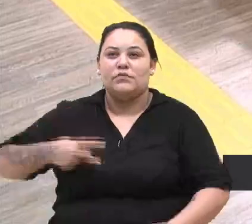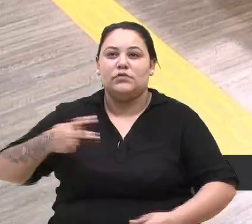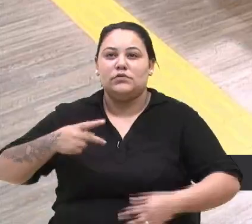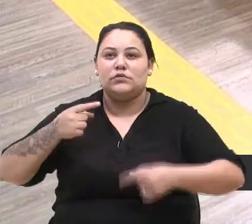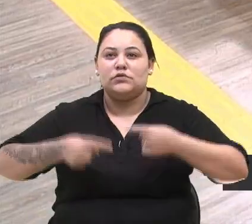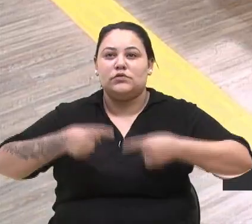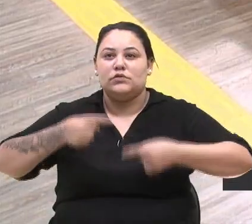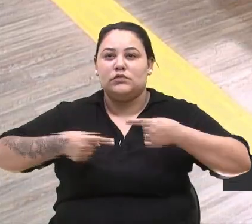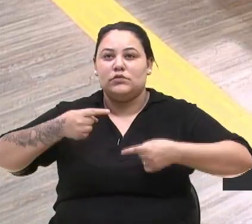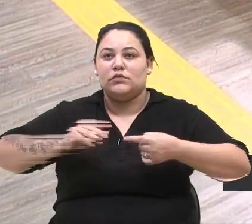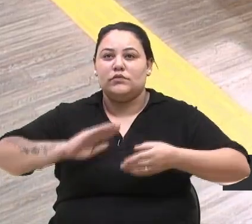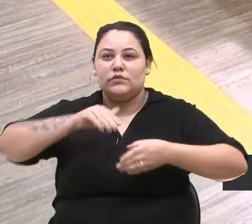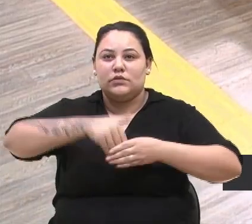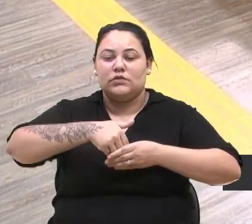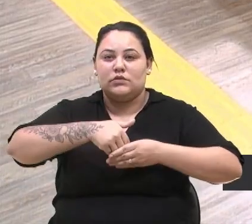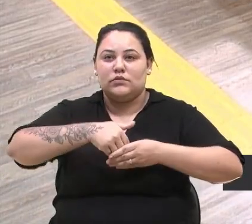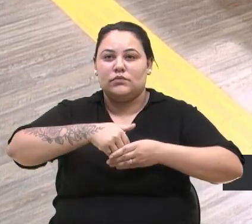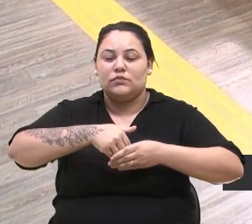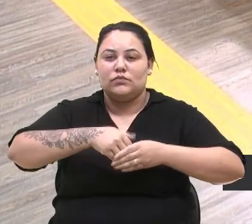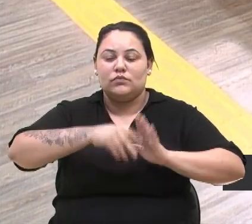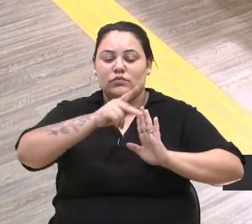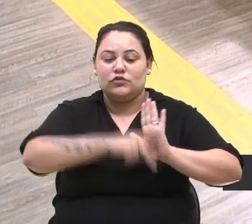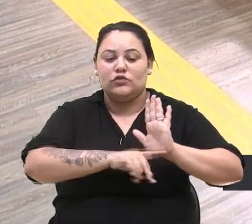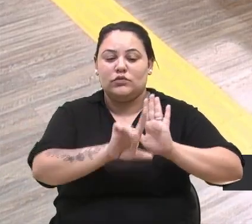votação o projeto de lei